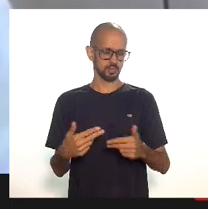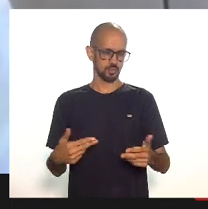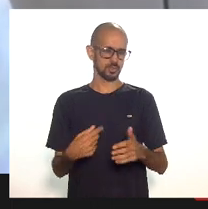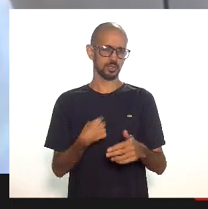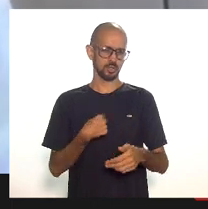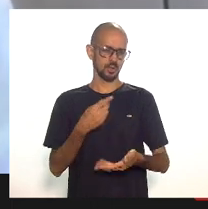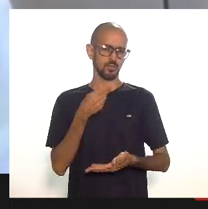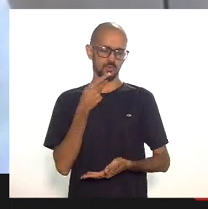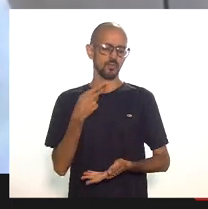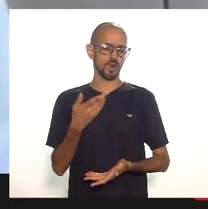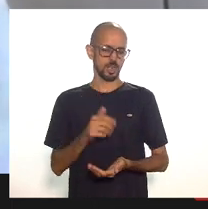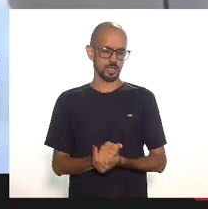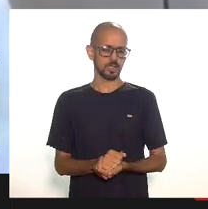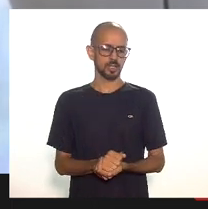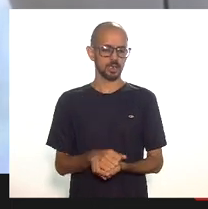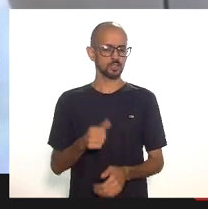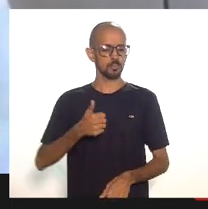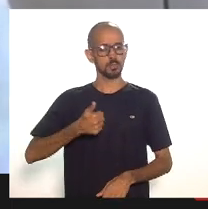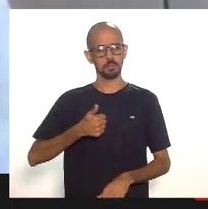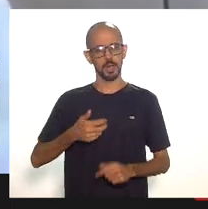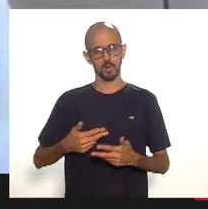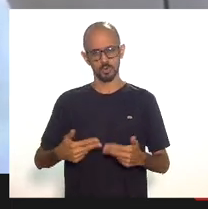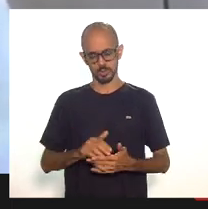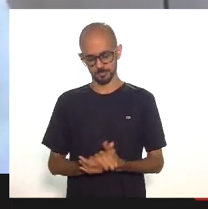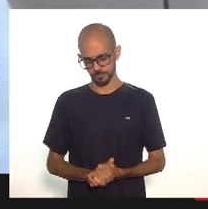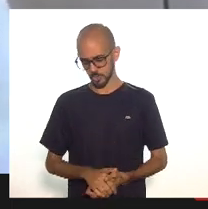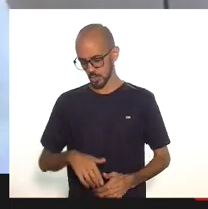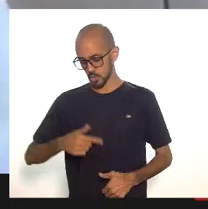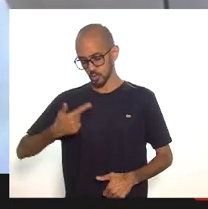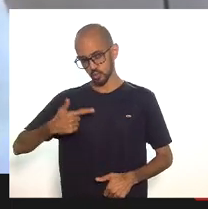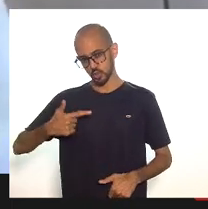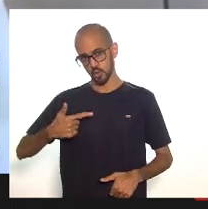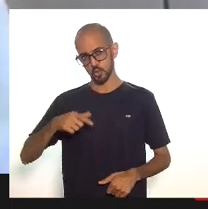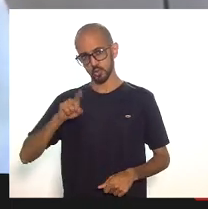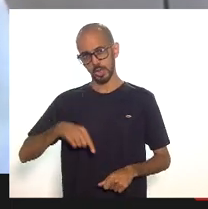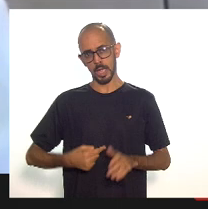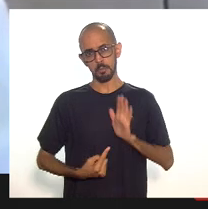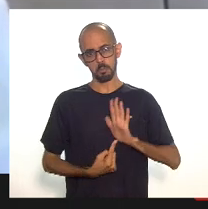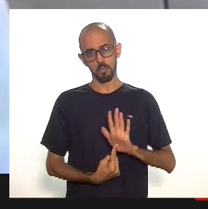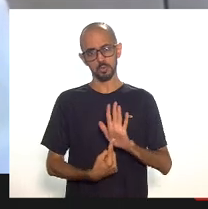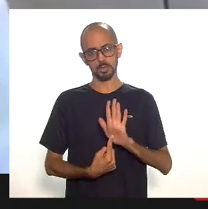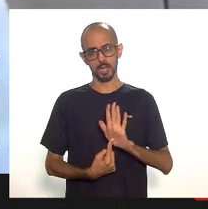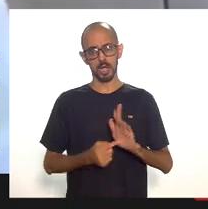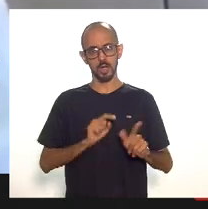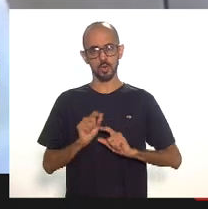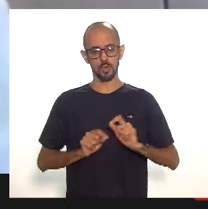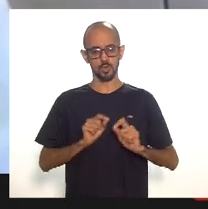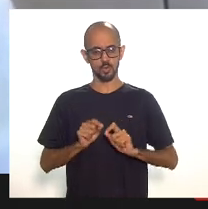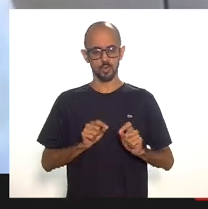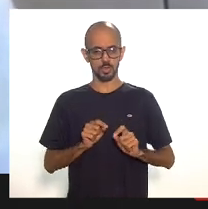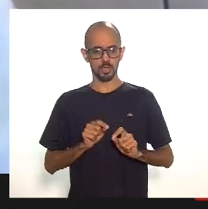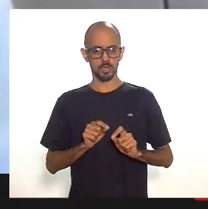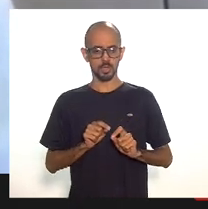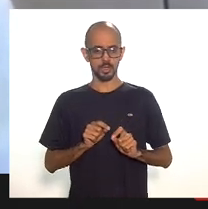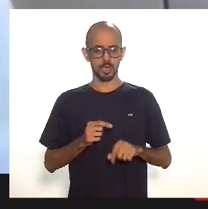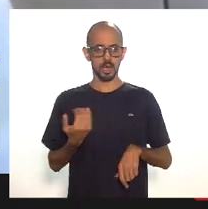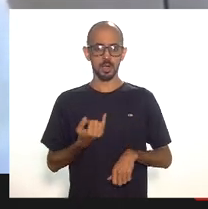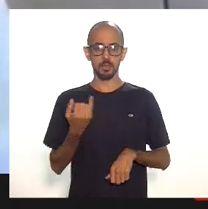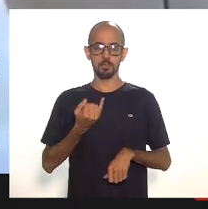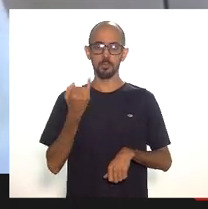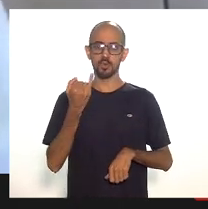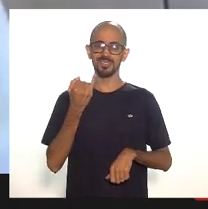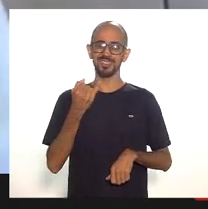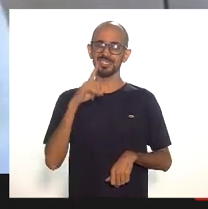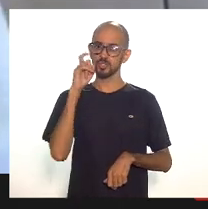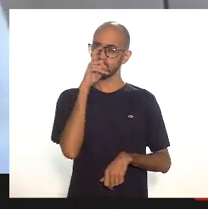que isso é um primeiro elemento importante. O outro é frisar e deixar registrado aqui também a importante